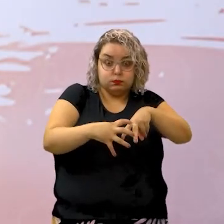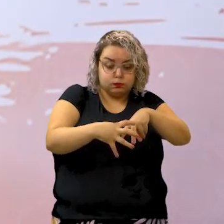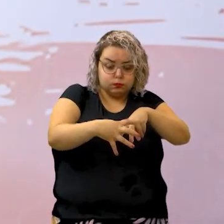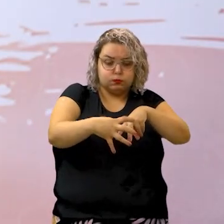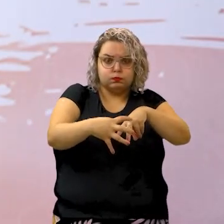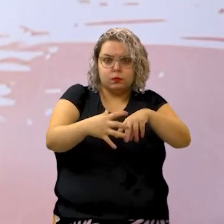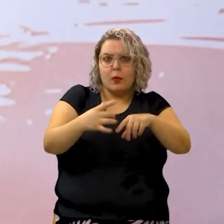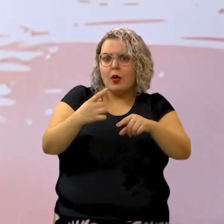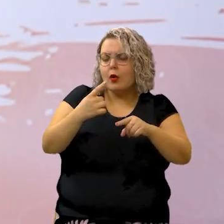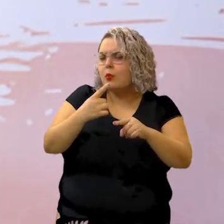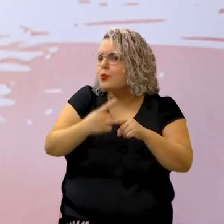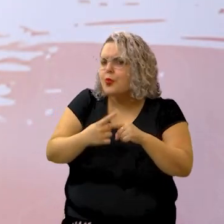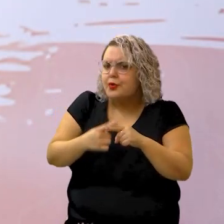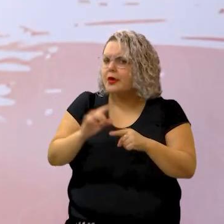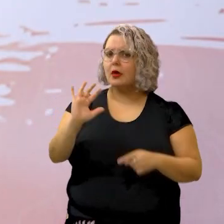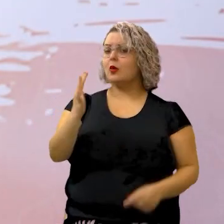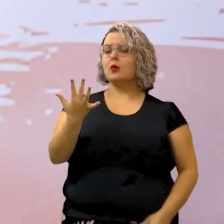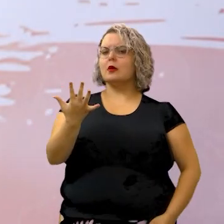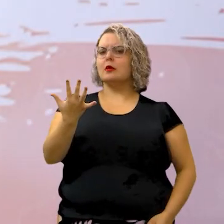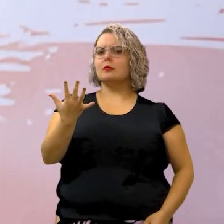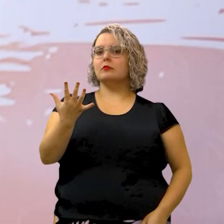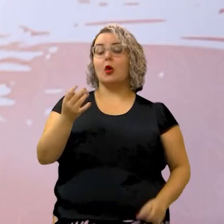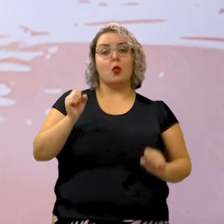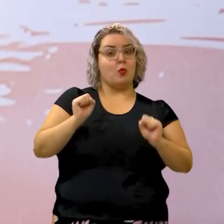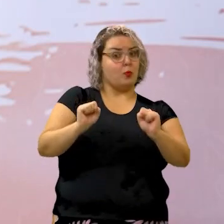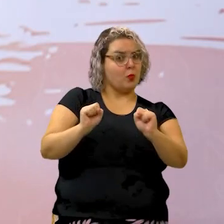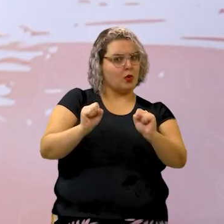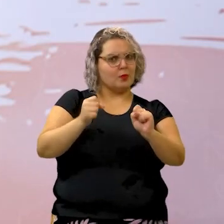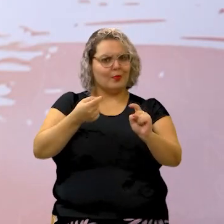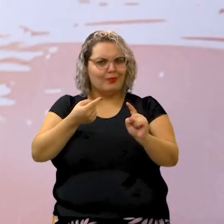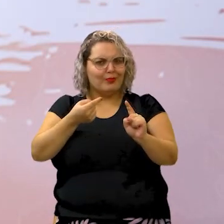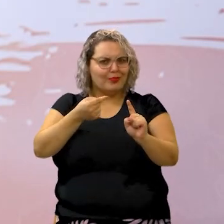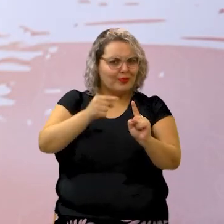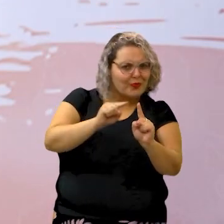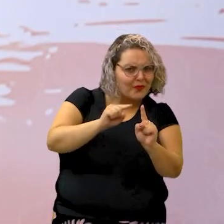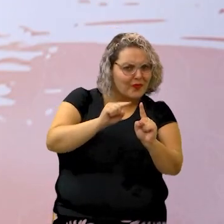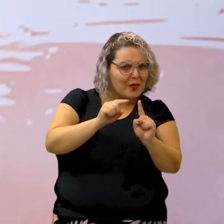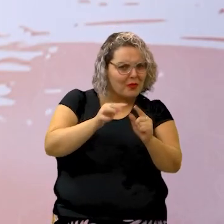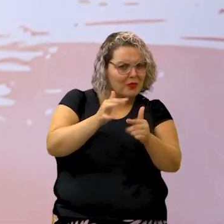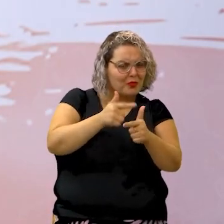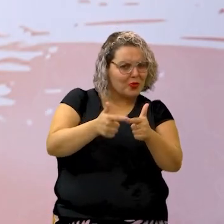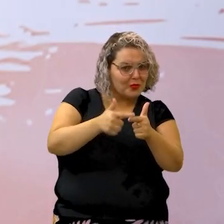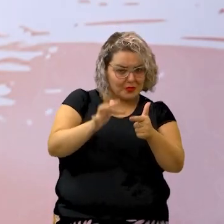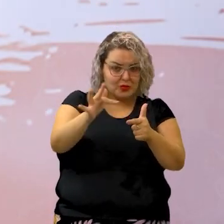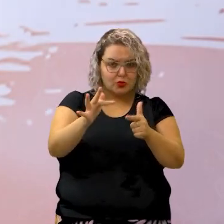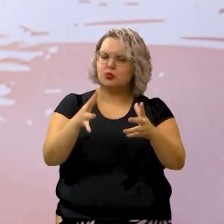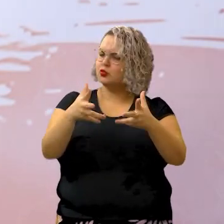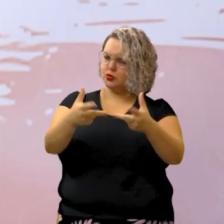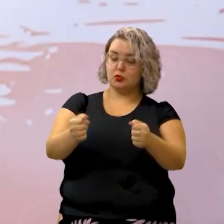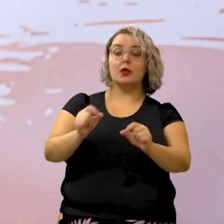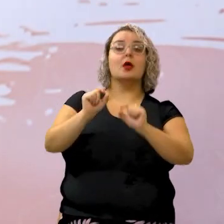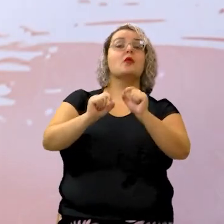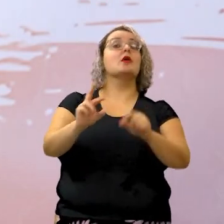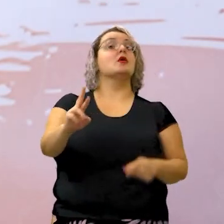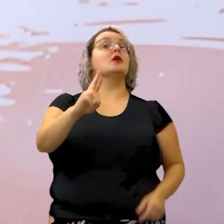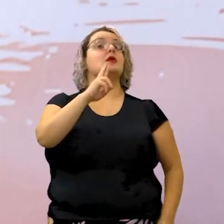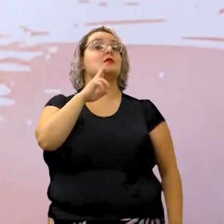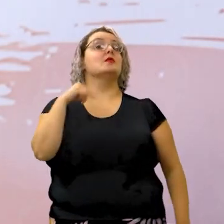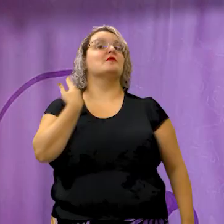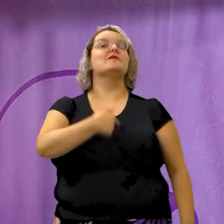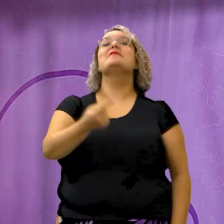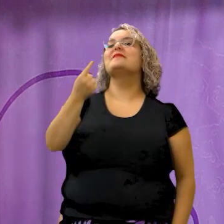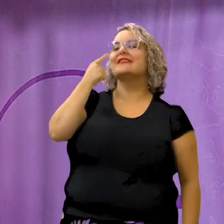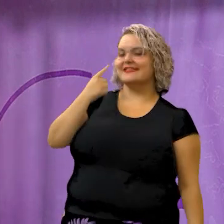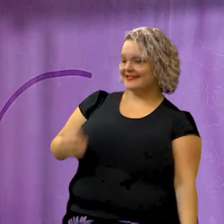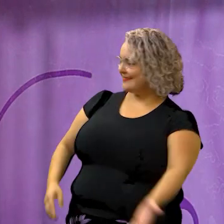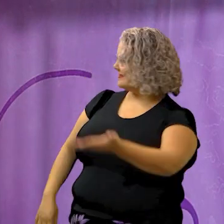por que isso acontece e se pode provocar problemas futuros? Tudo isso e muito mais, quem vai responder pra gente, olha